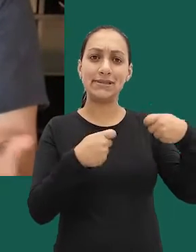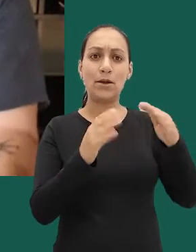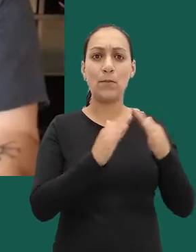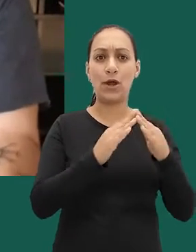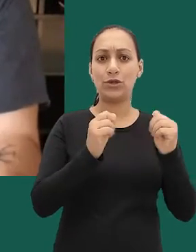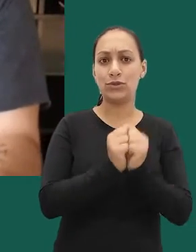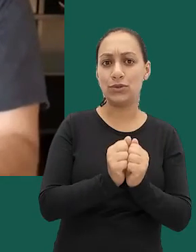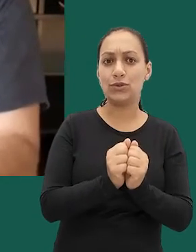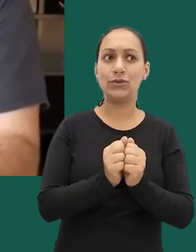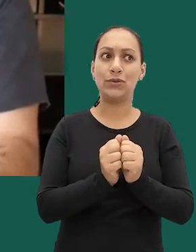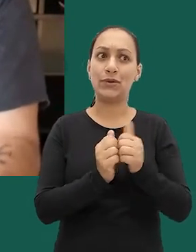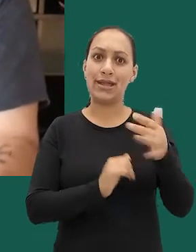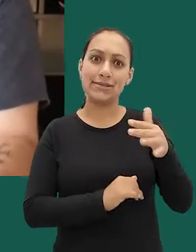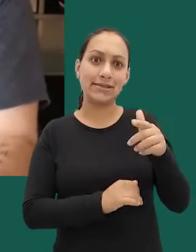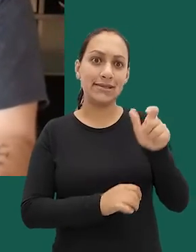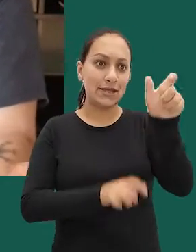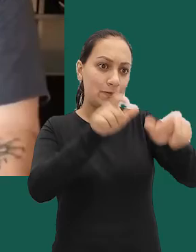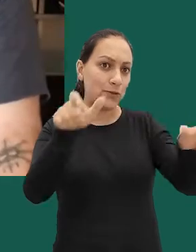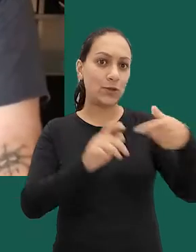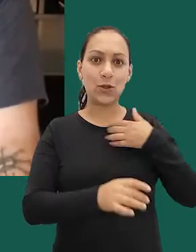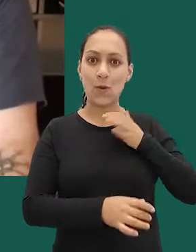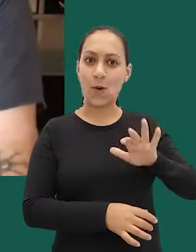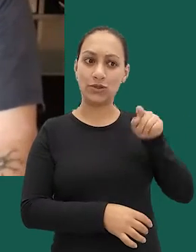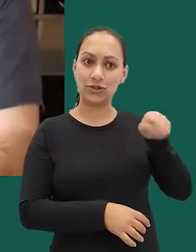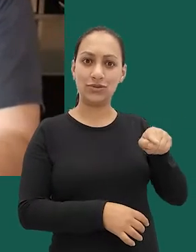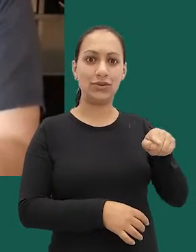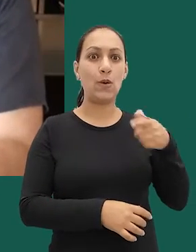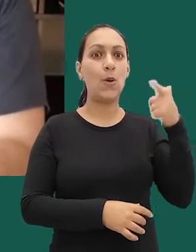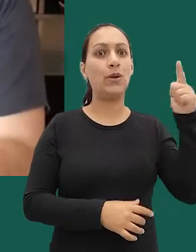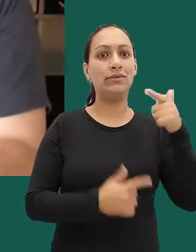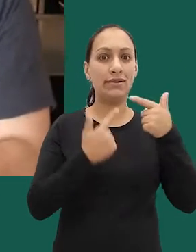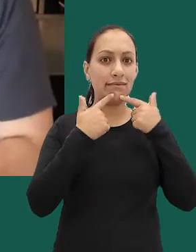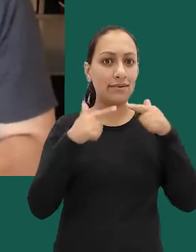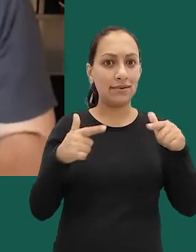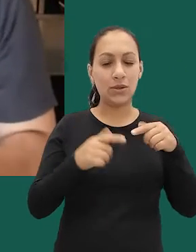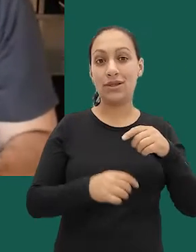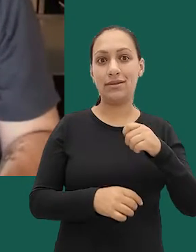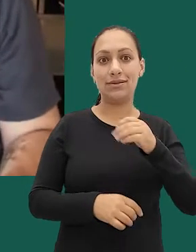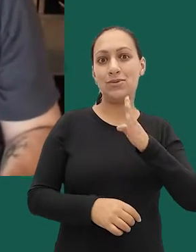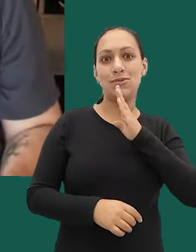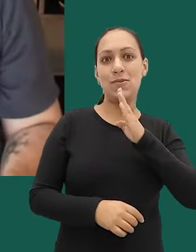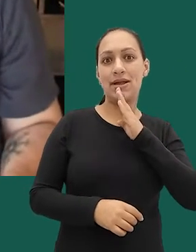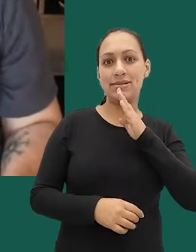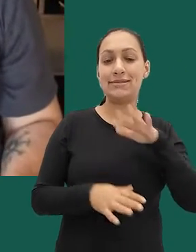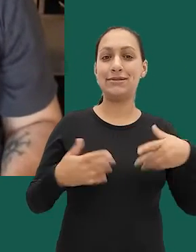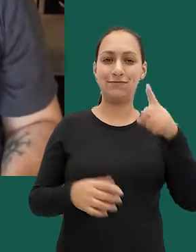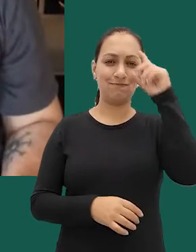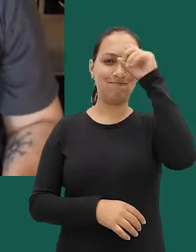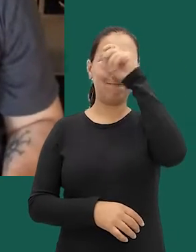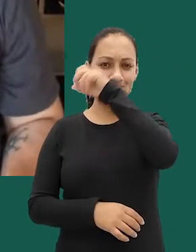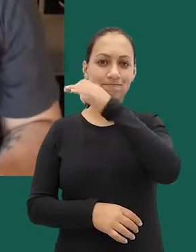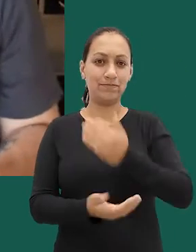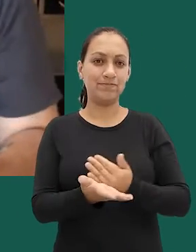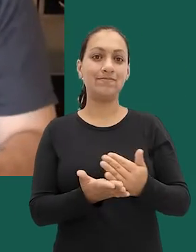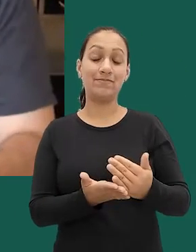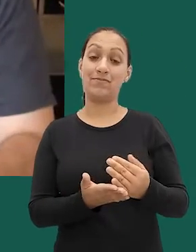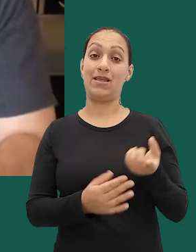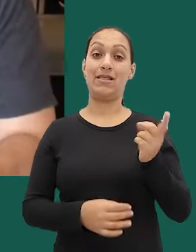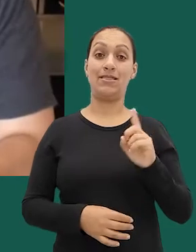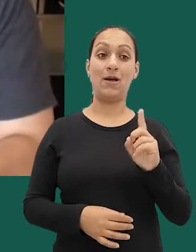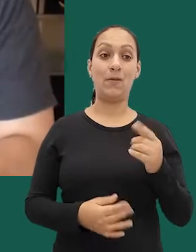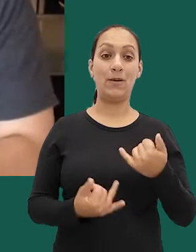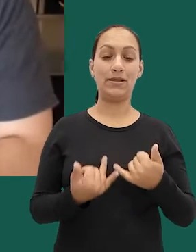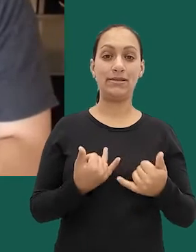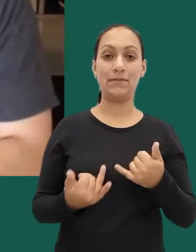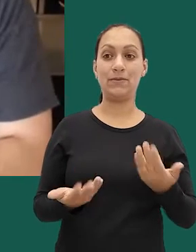ti, tu tem que criar um relacionamento, ainda mais em outra língua que tu não conhece ainda. Então isso foi bem difícil no começo. Não foi vamos dizer, um